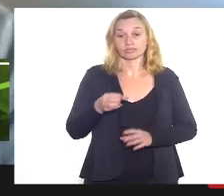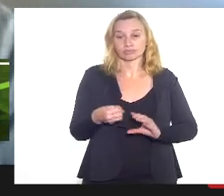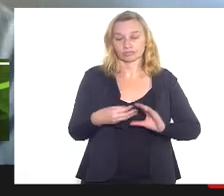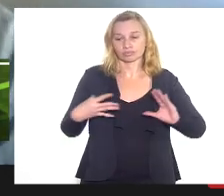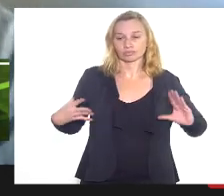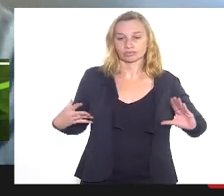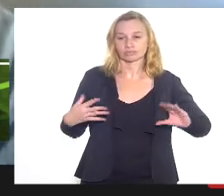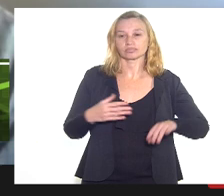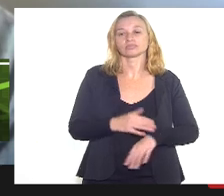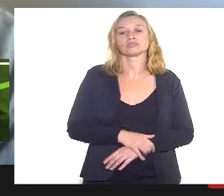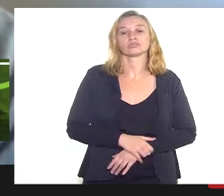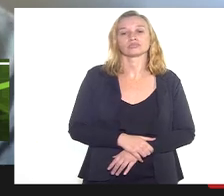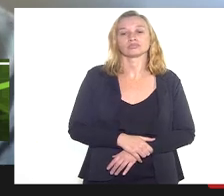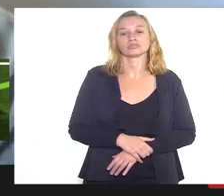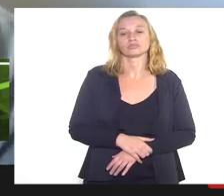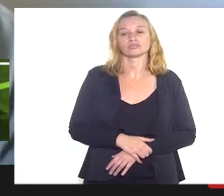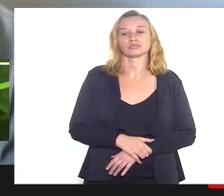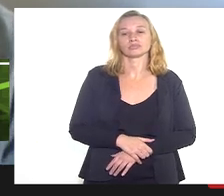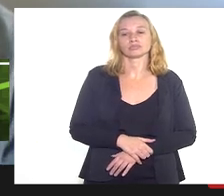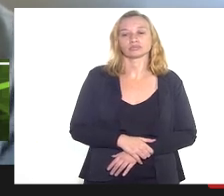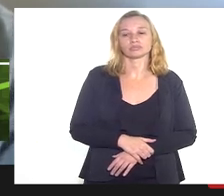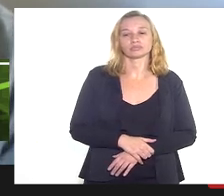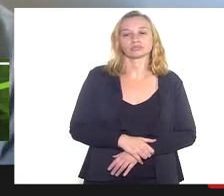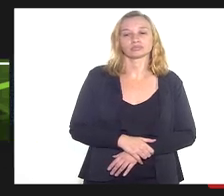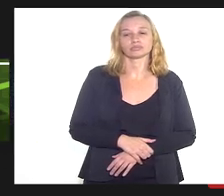caracteriza como,